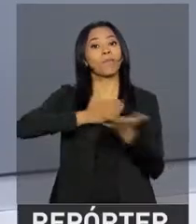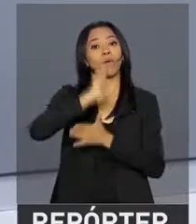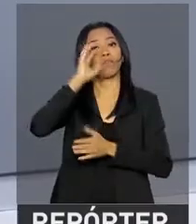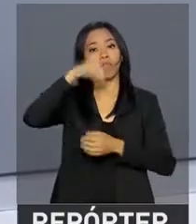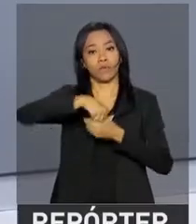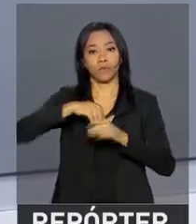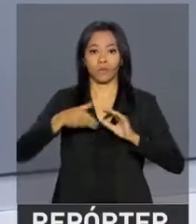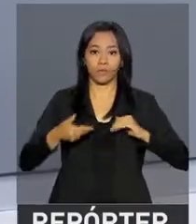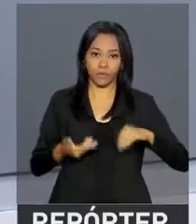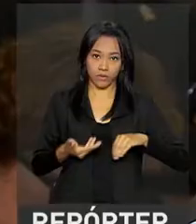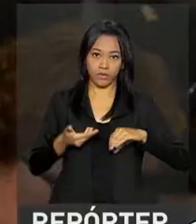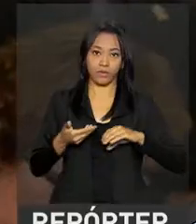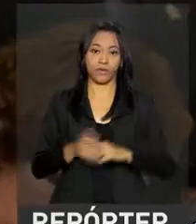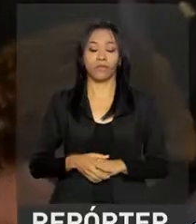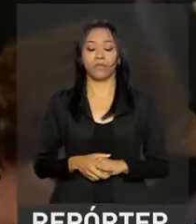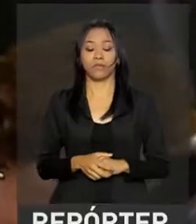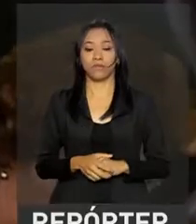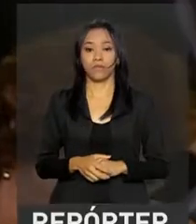nacional